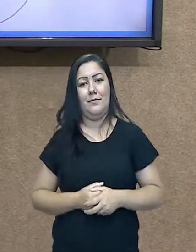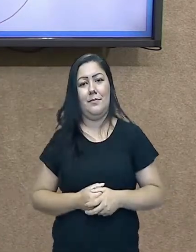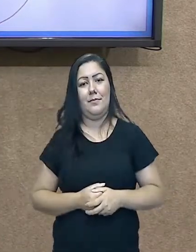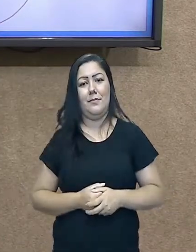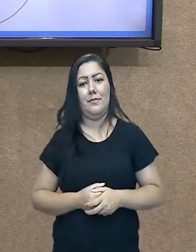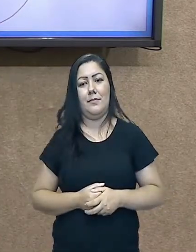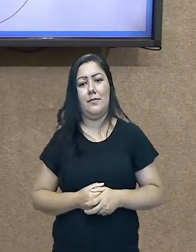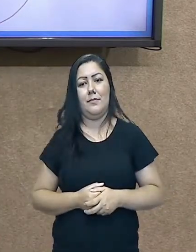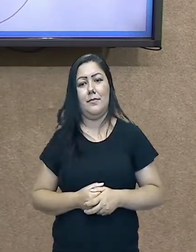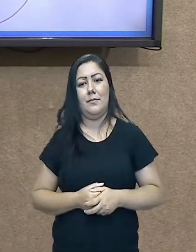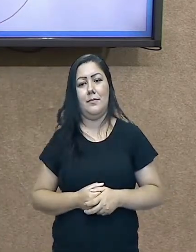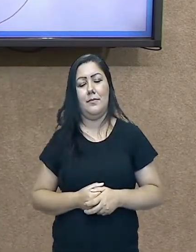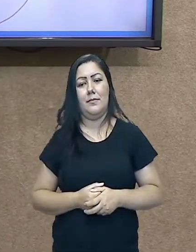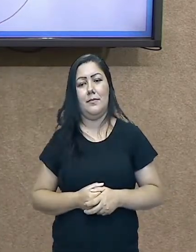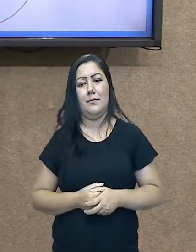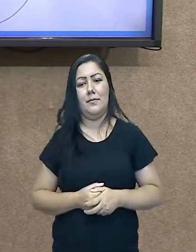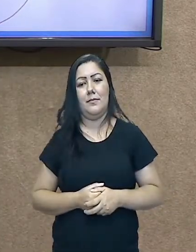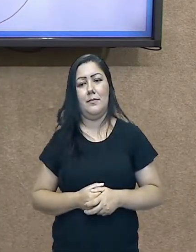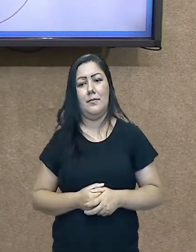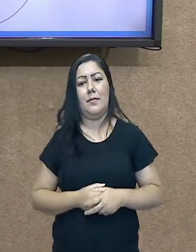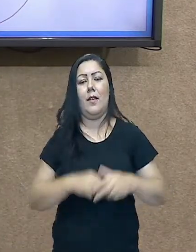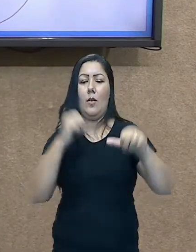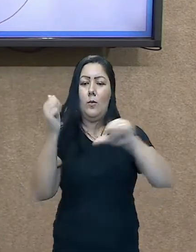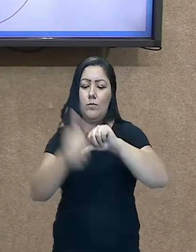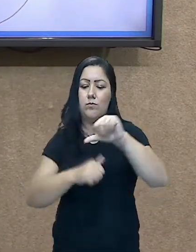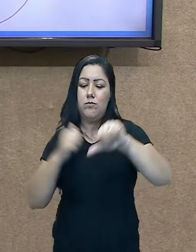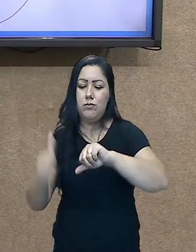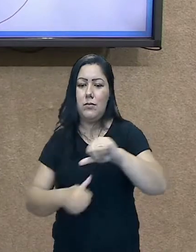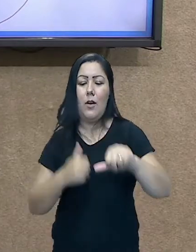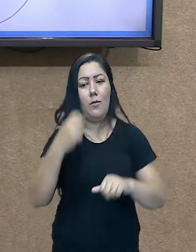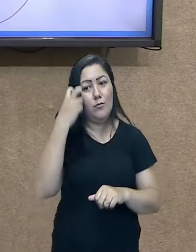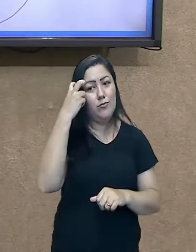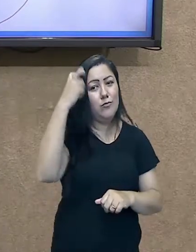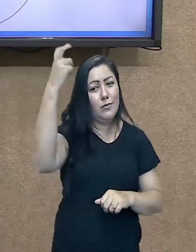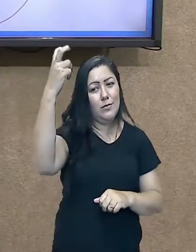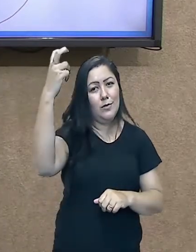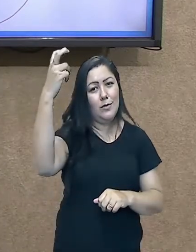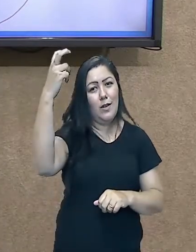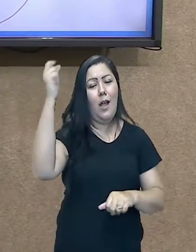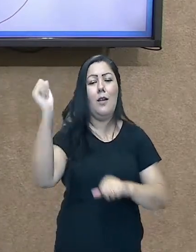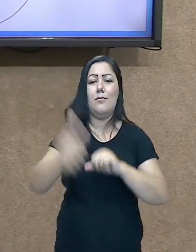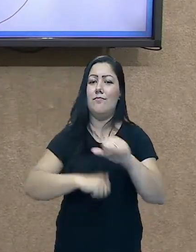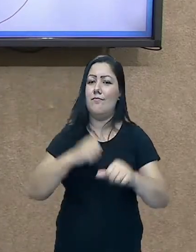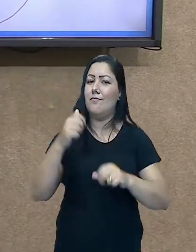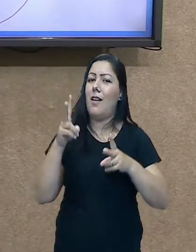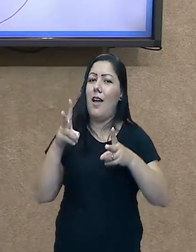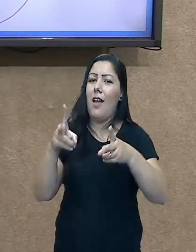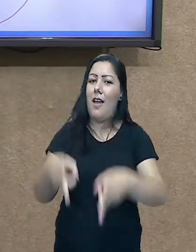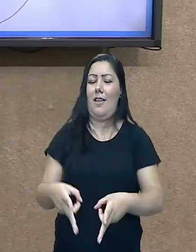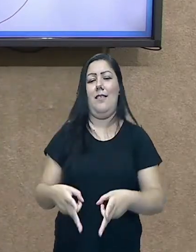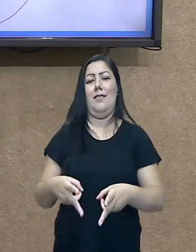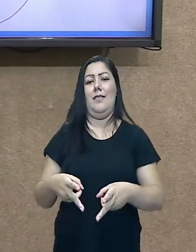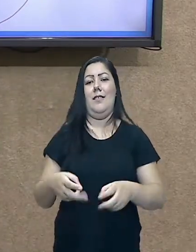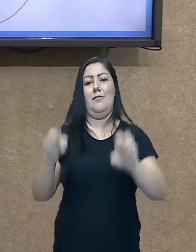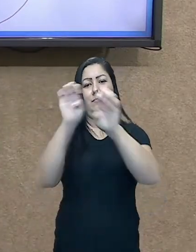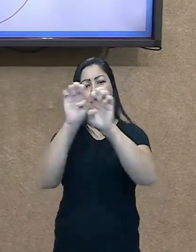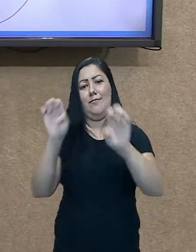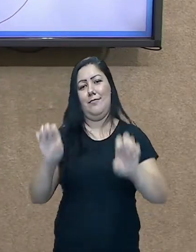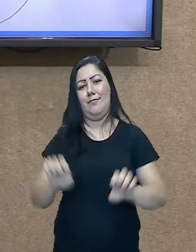esse território foi mudando e culturalmente ele tem mudado, ele tem se